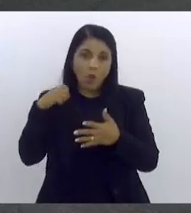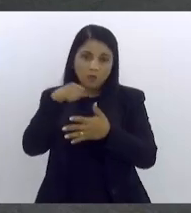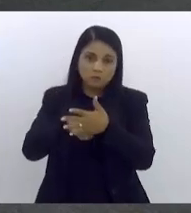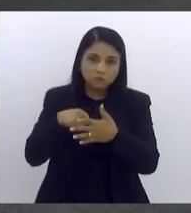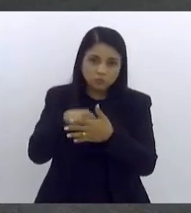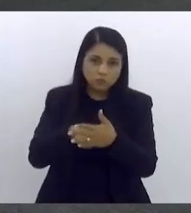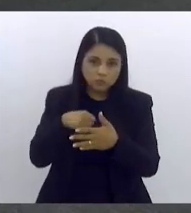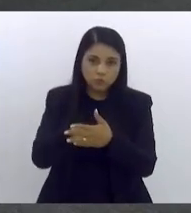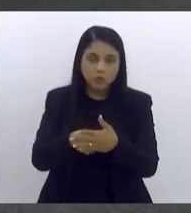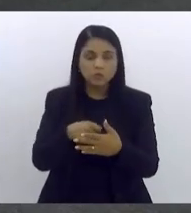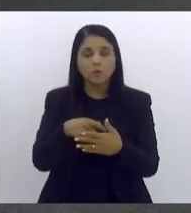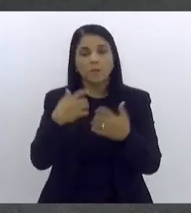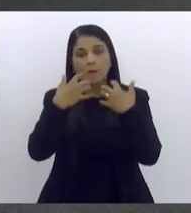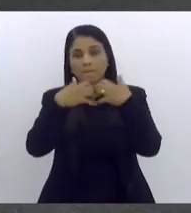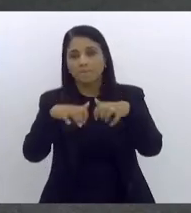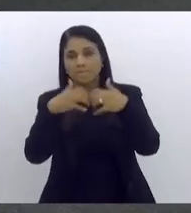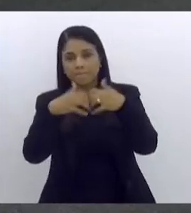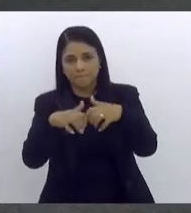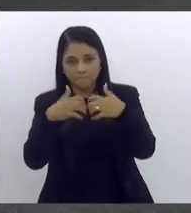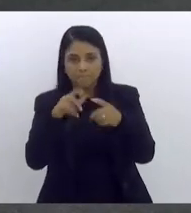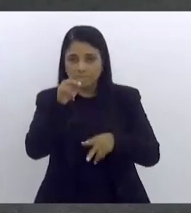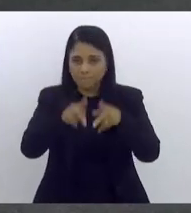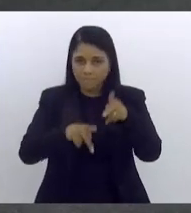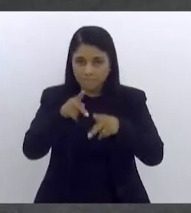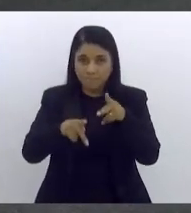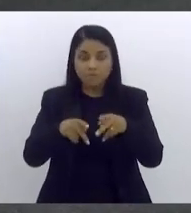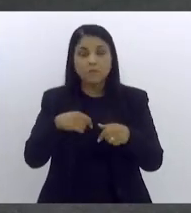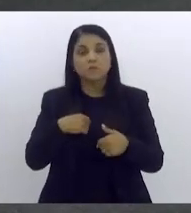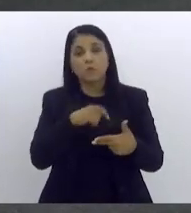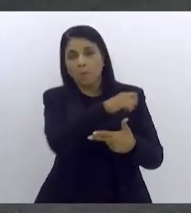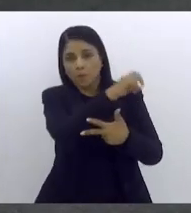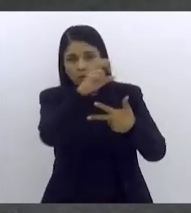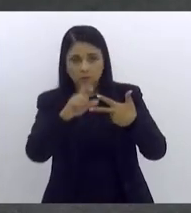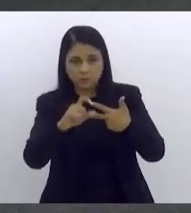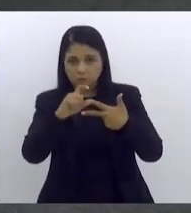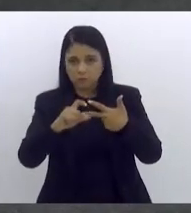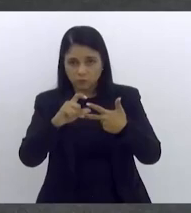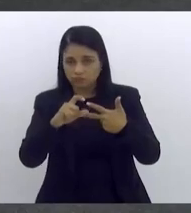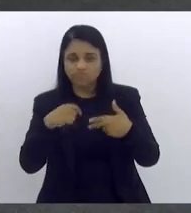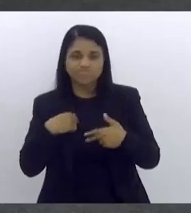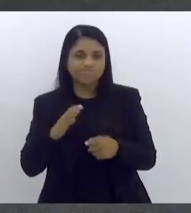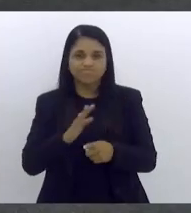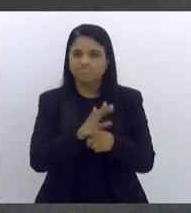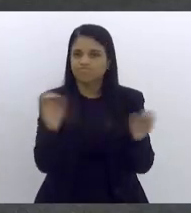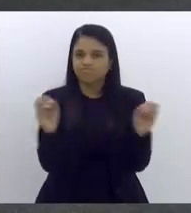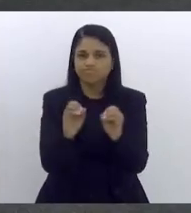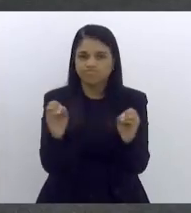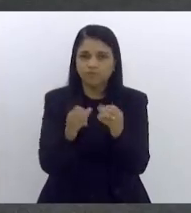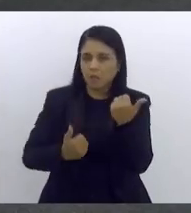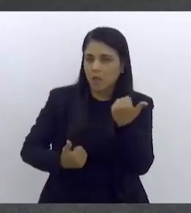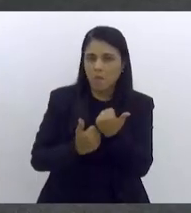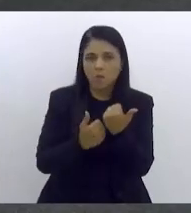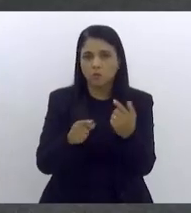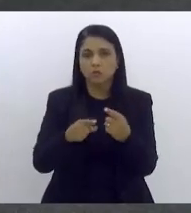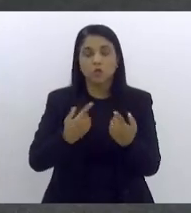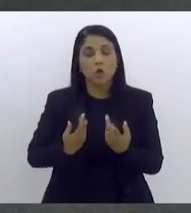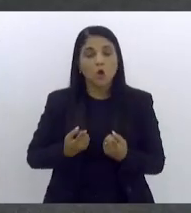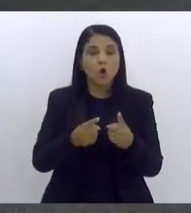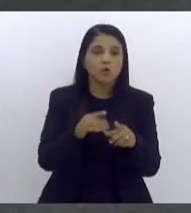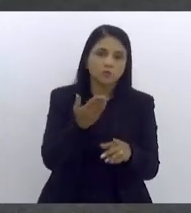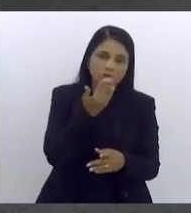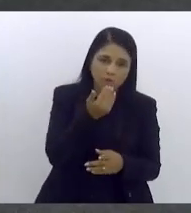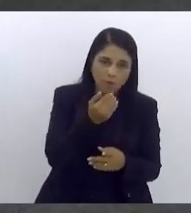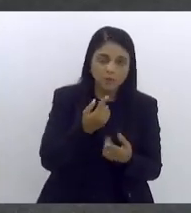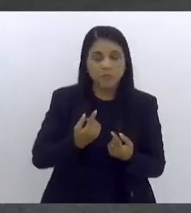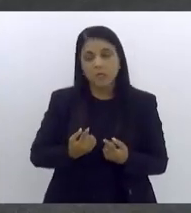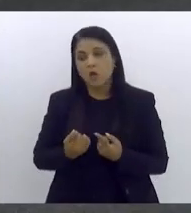pelo Petropolitano e pela Petropolitana, mas o poder executivo não está ajudando, não está ajudando, nem na questão do combate à fome, nem